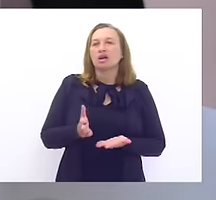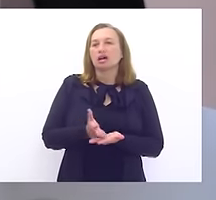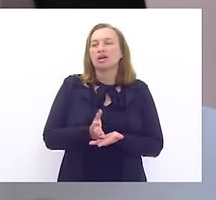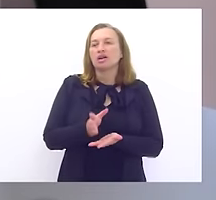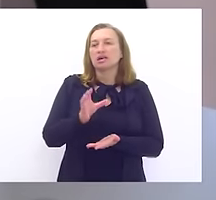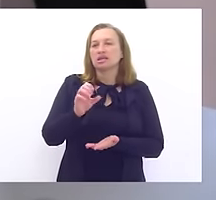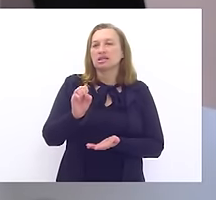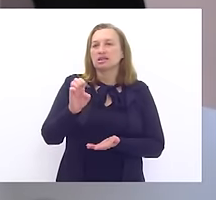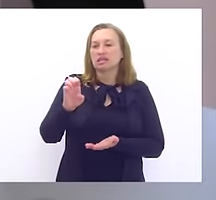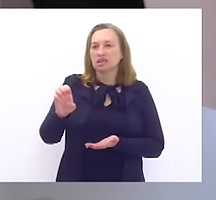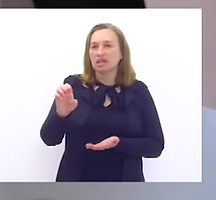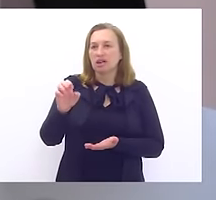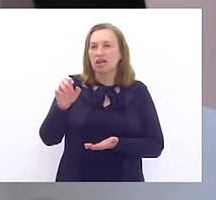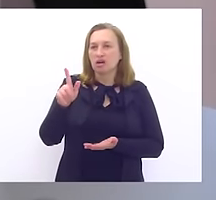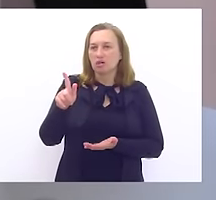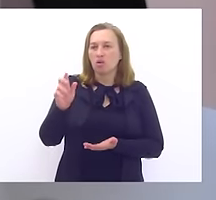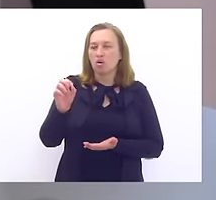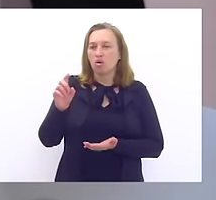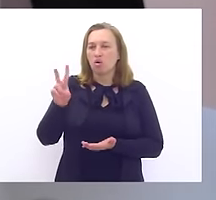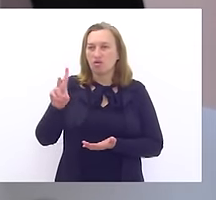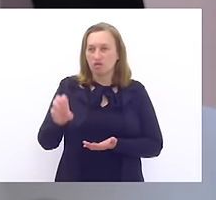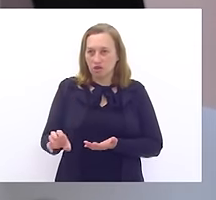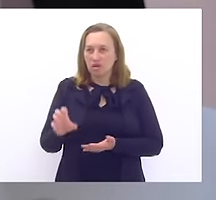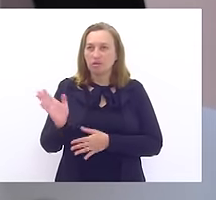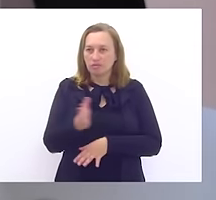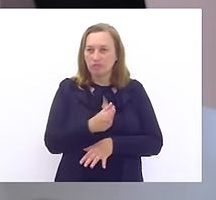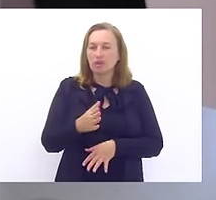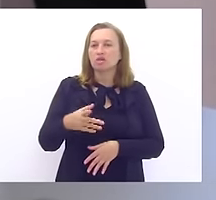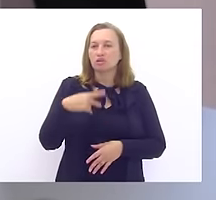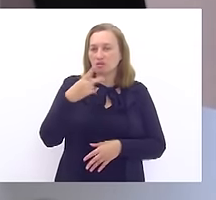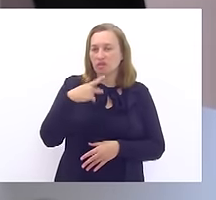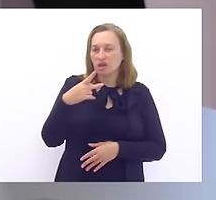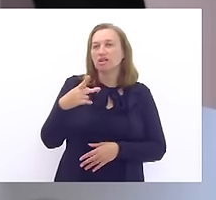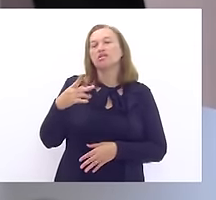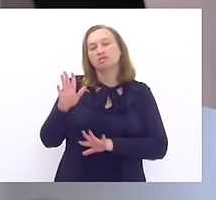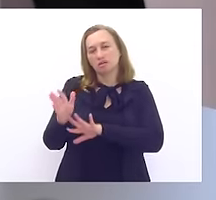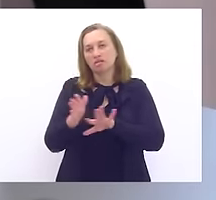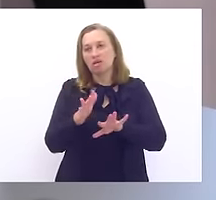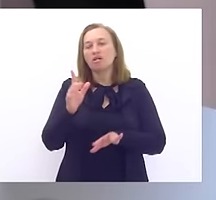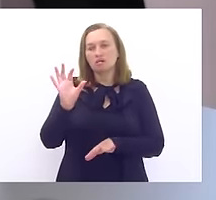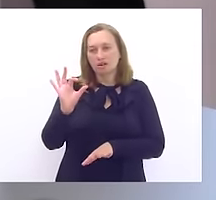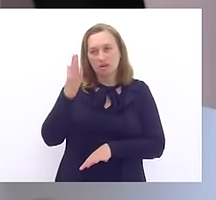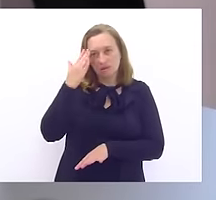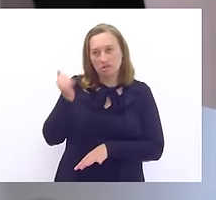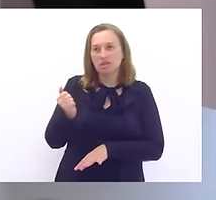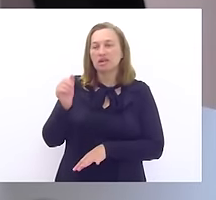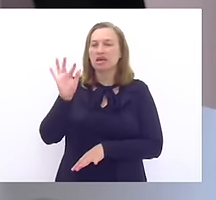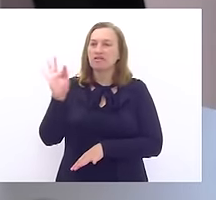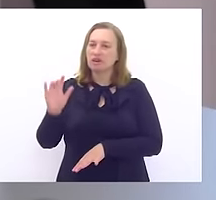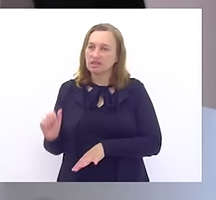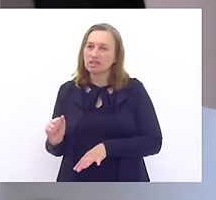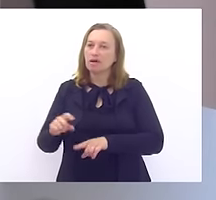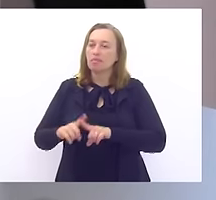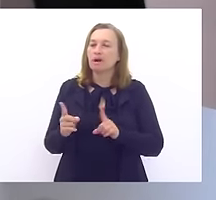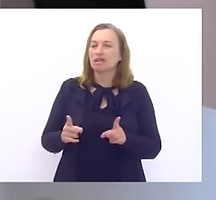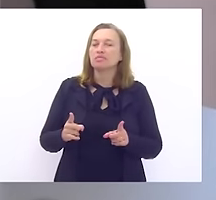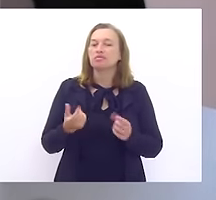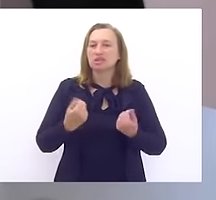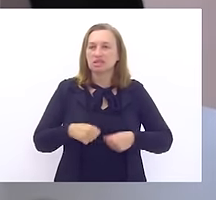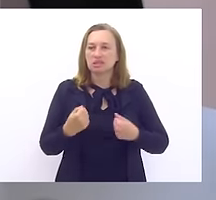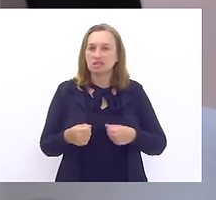eu tô falando do Governo do Estado vocês fazem a oração o fazendária mas é algo que tem que ser questionado